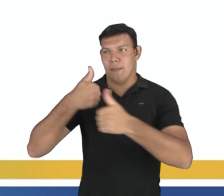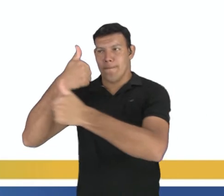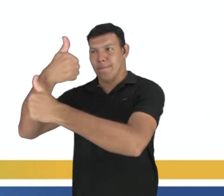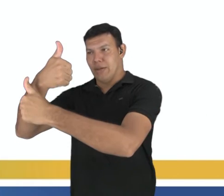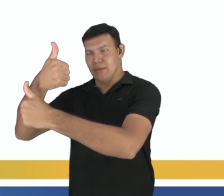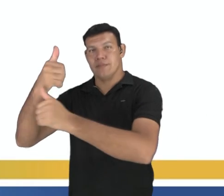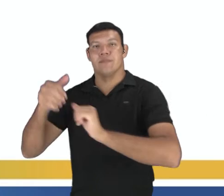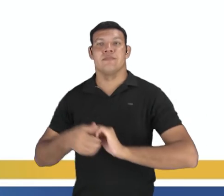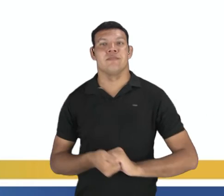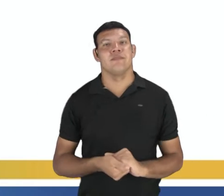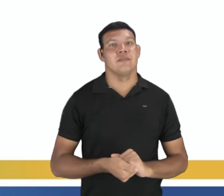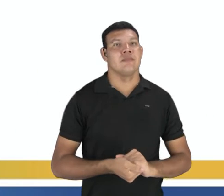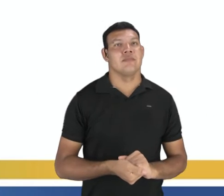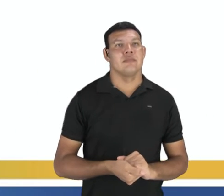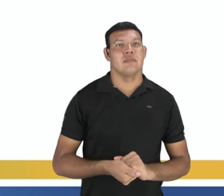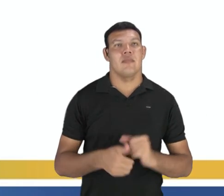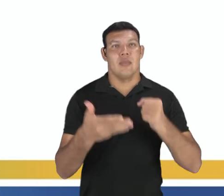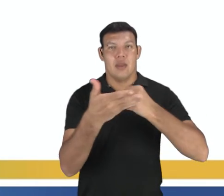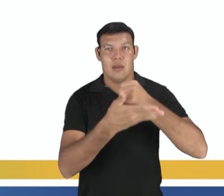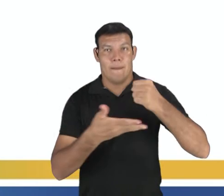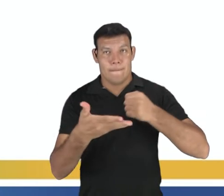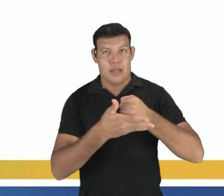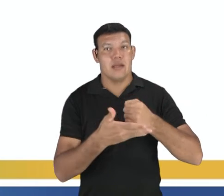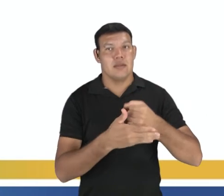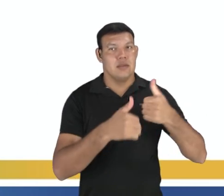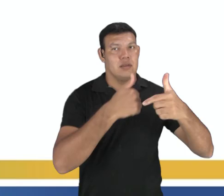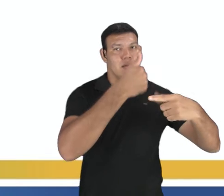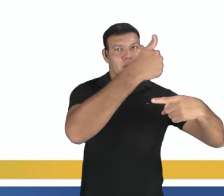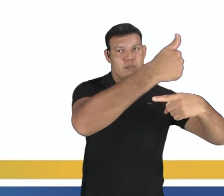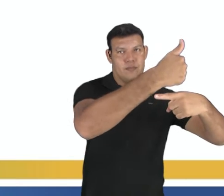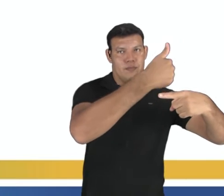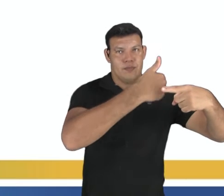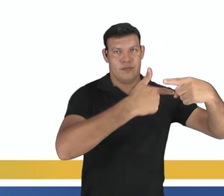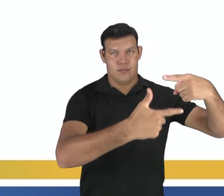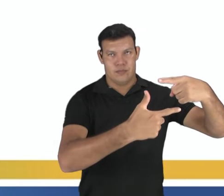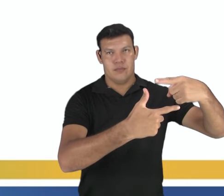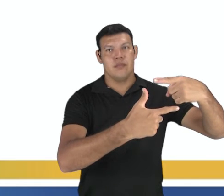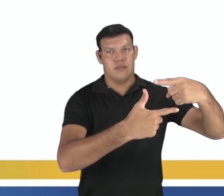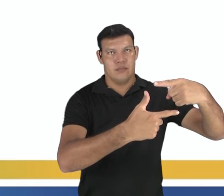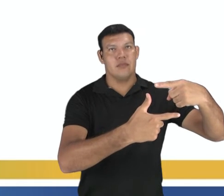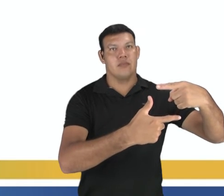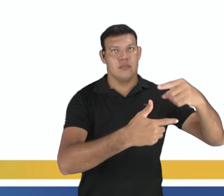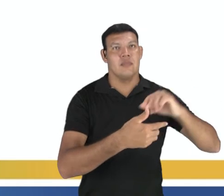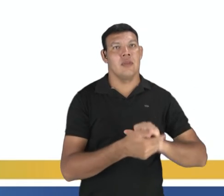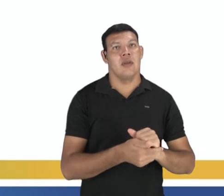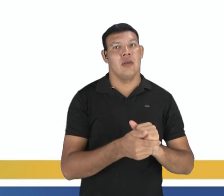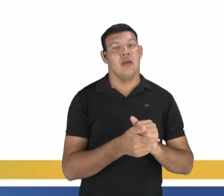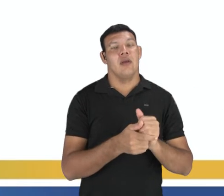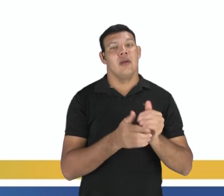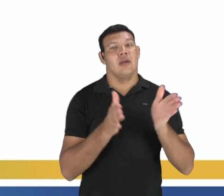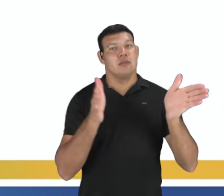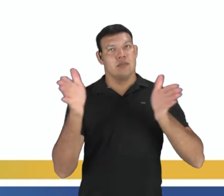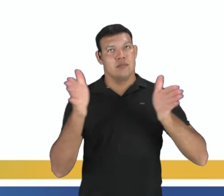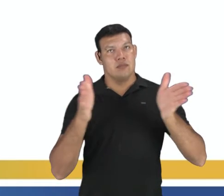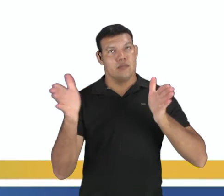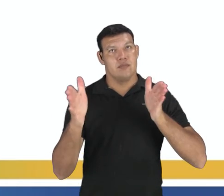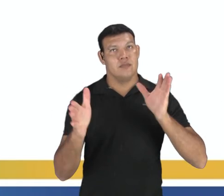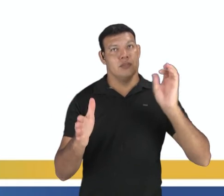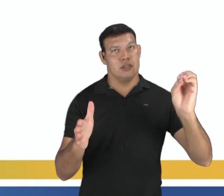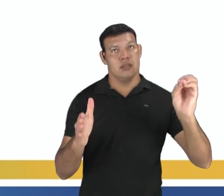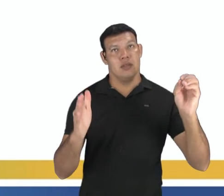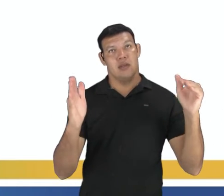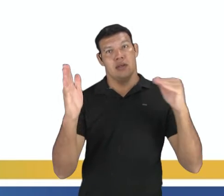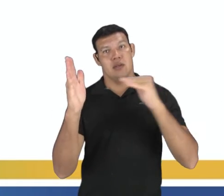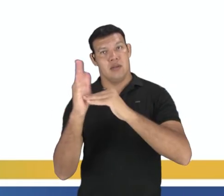potência. Então, como a base é meio, então nós vamos perceber que está compreendido entre os intervalos 0 e